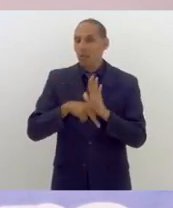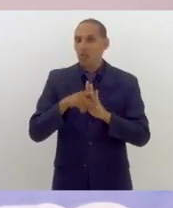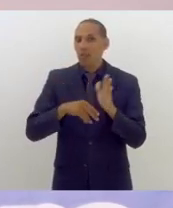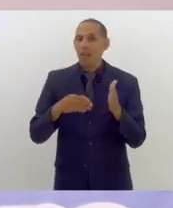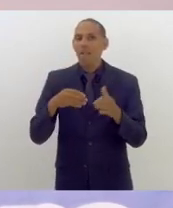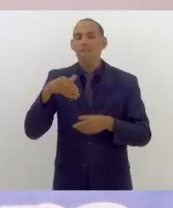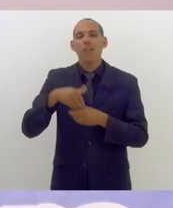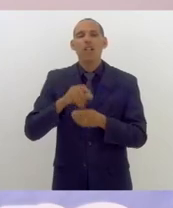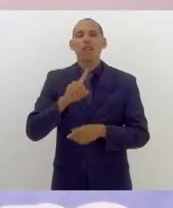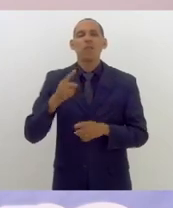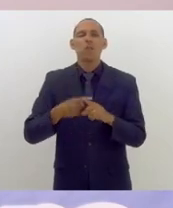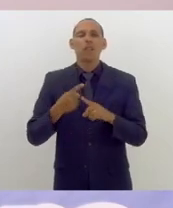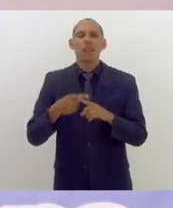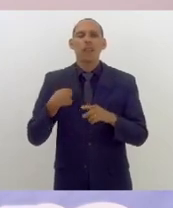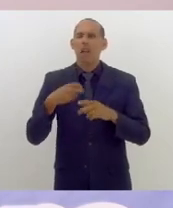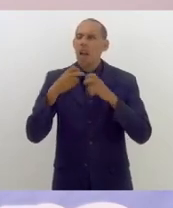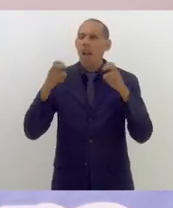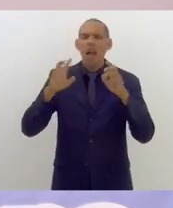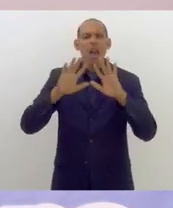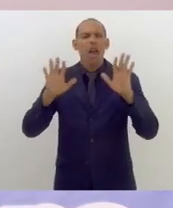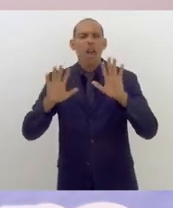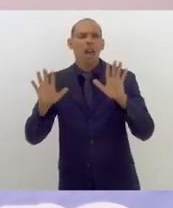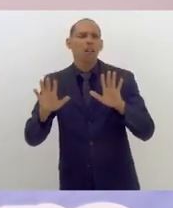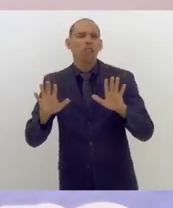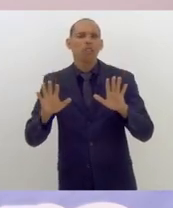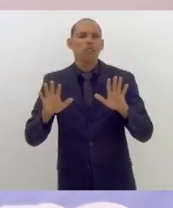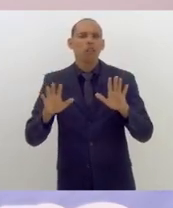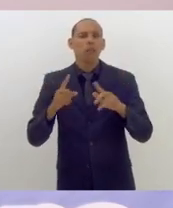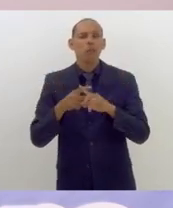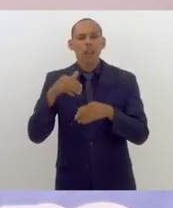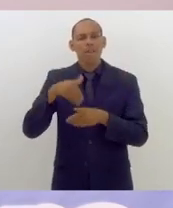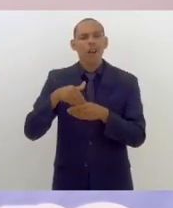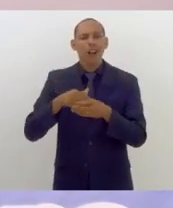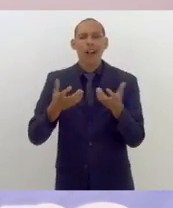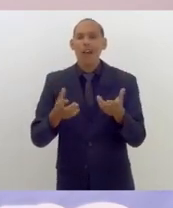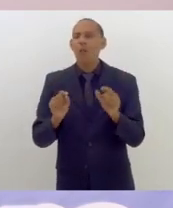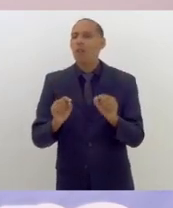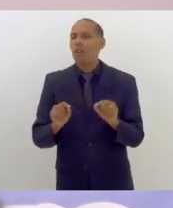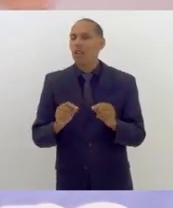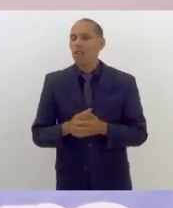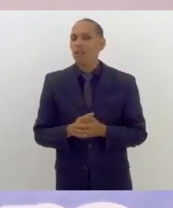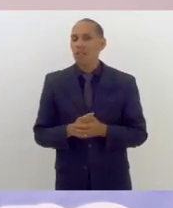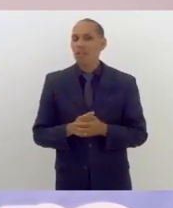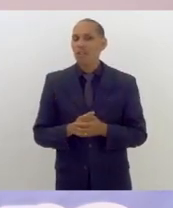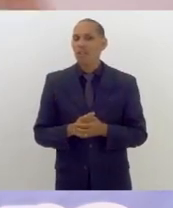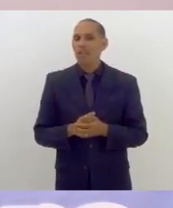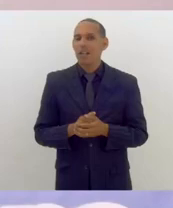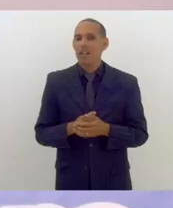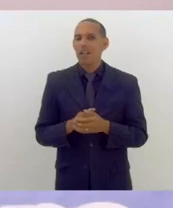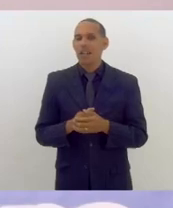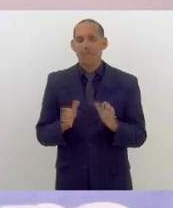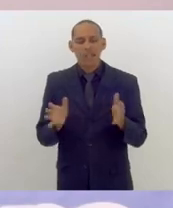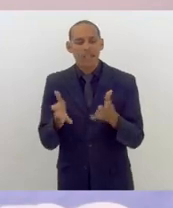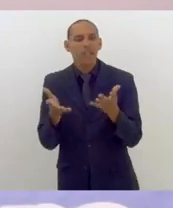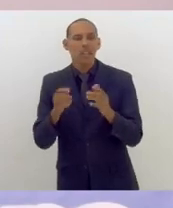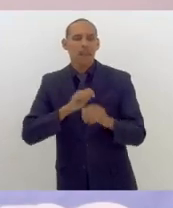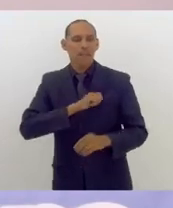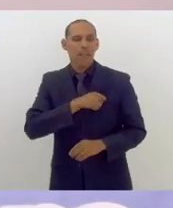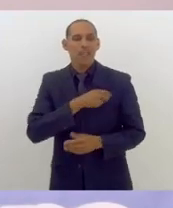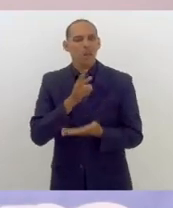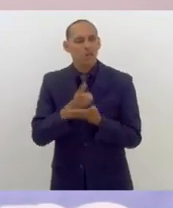votado porque eu gritei que queriam votar pasmem renovar os sentidos fiscais da